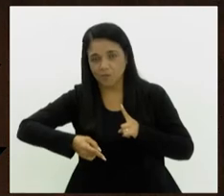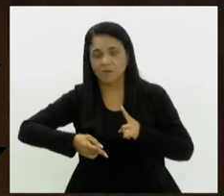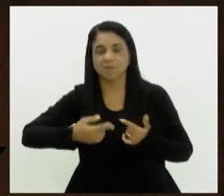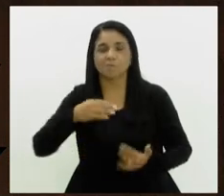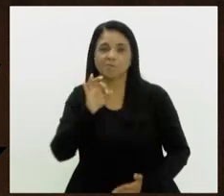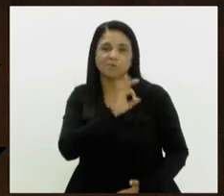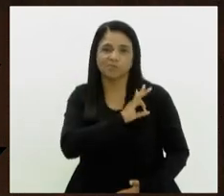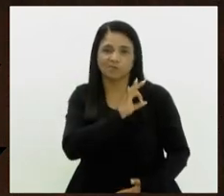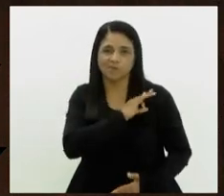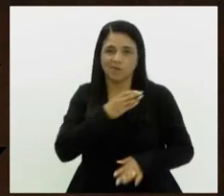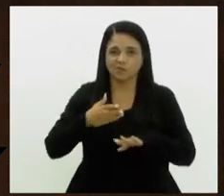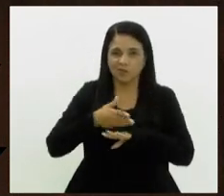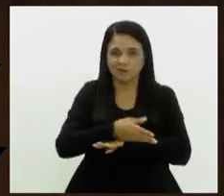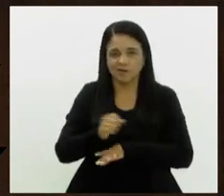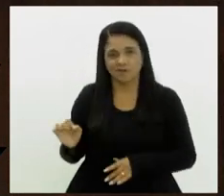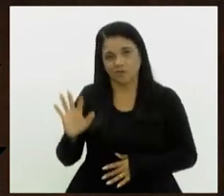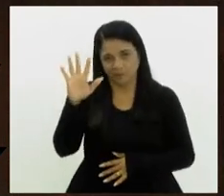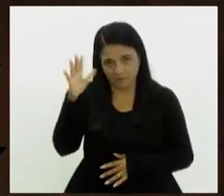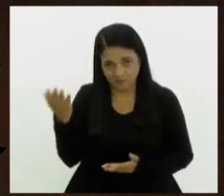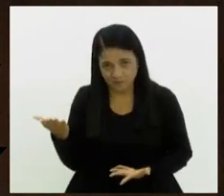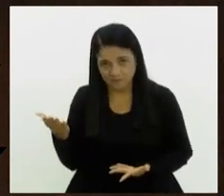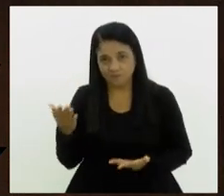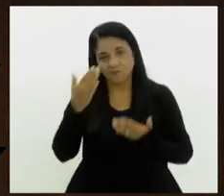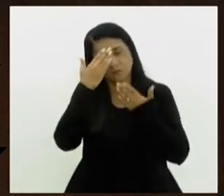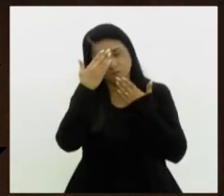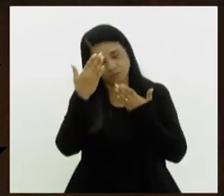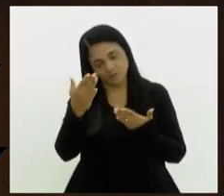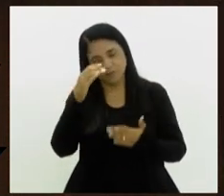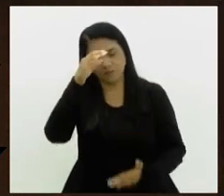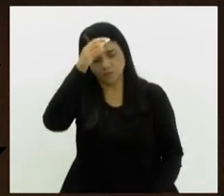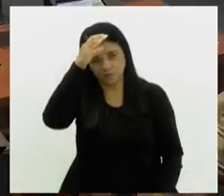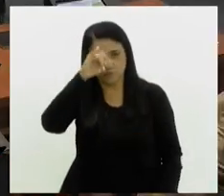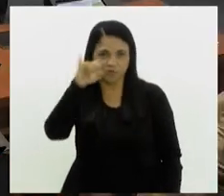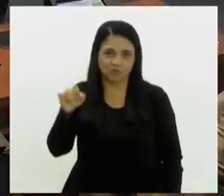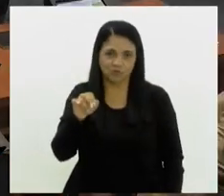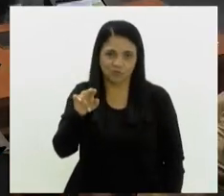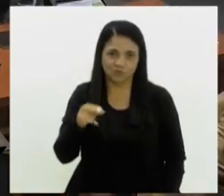policiais de entrar nas comunidades. Muito obrigado, Tia Ju.